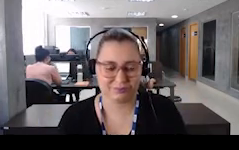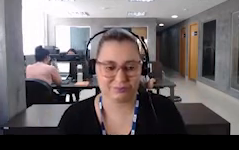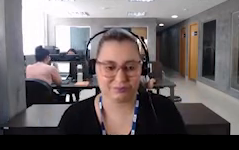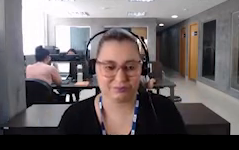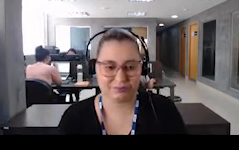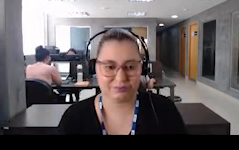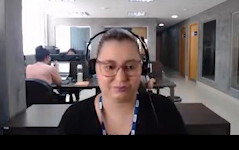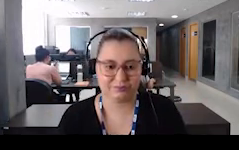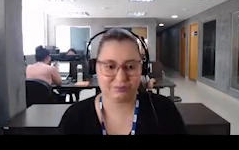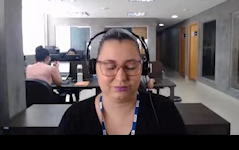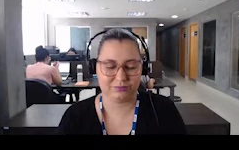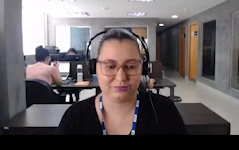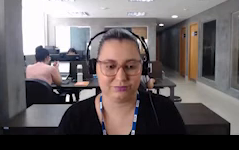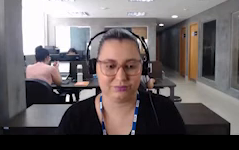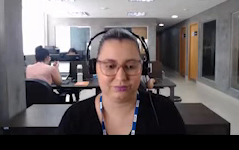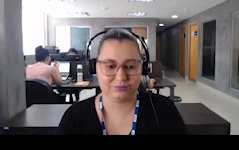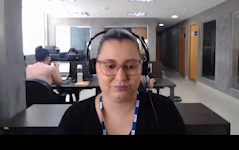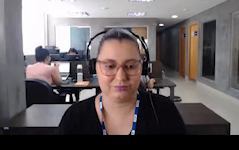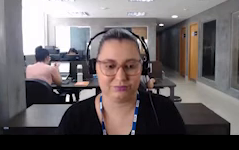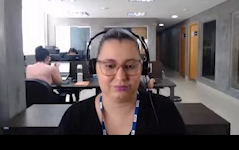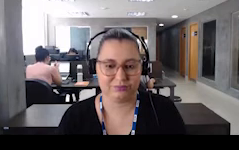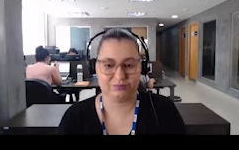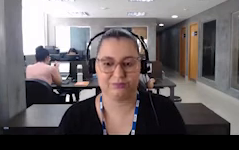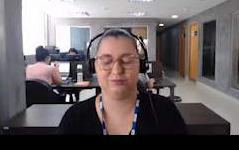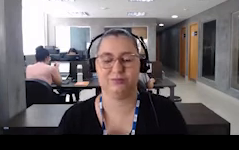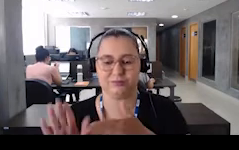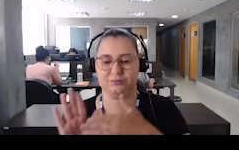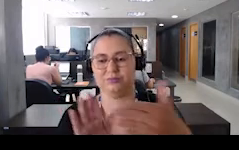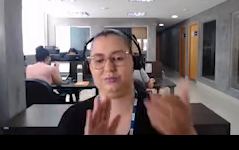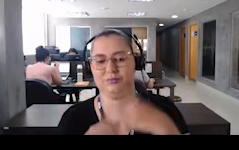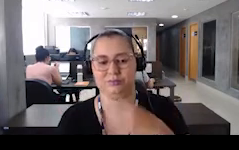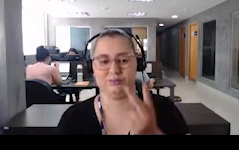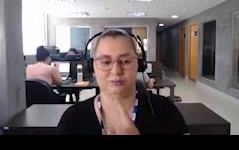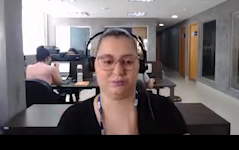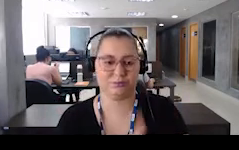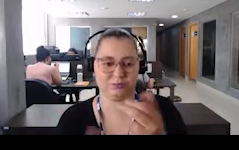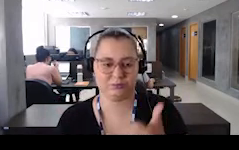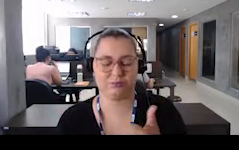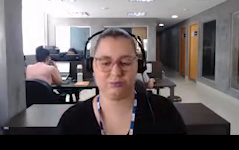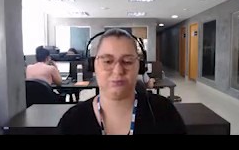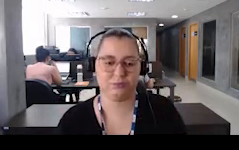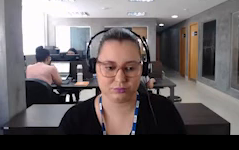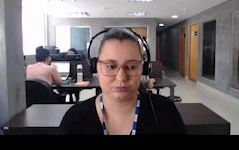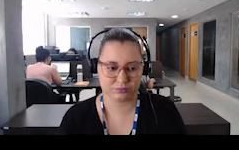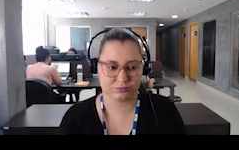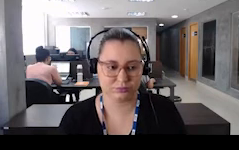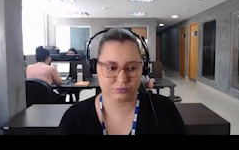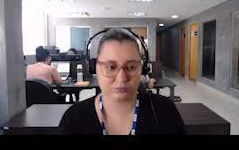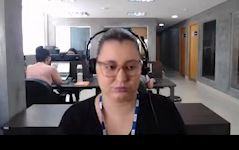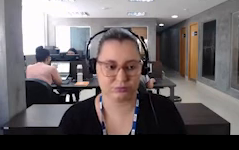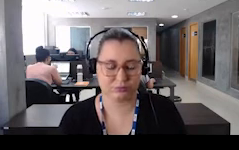O ritmo está Porque... adequado para mim também. Oi? O ritmo também está adequado para mim. Pode continuar. Nesse ritmo aqui